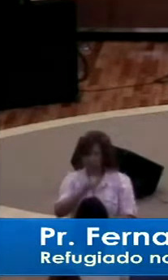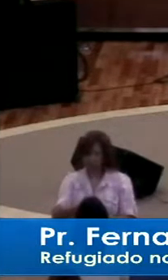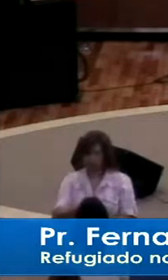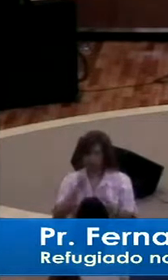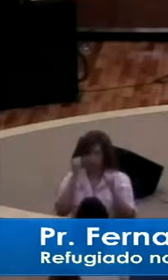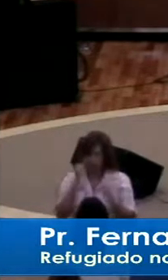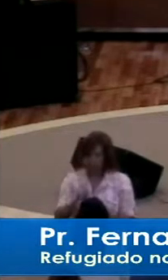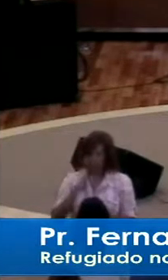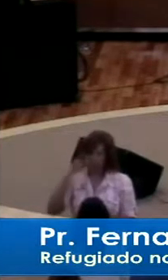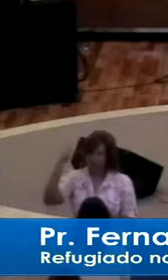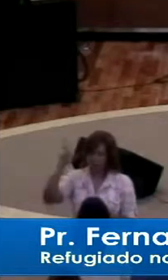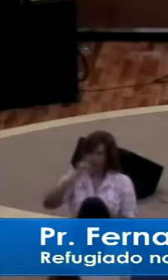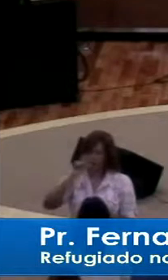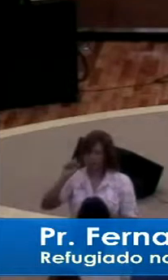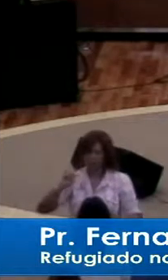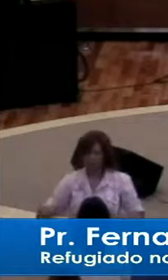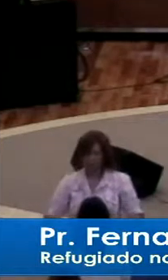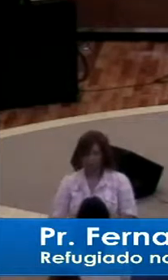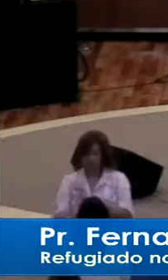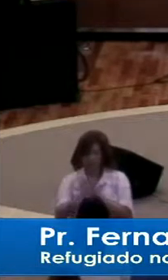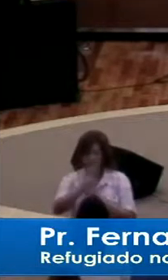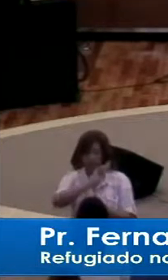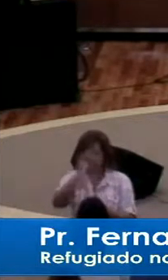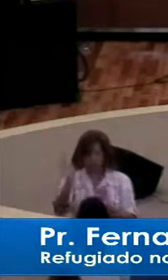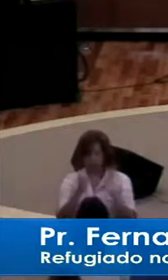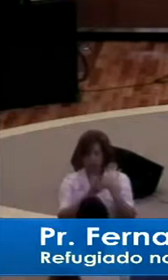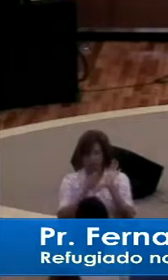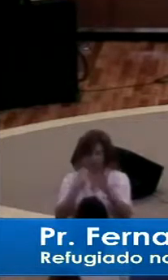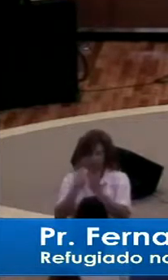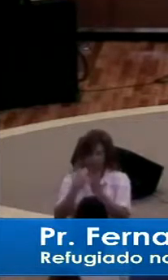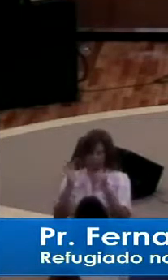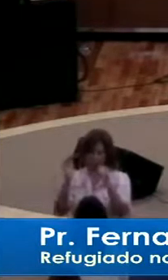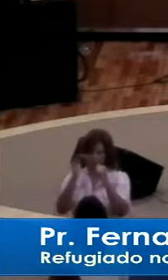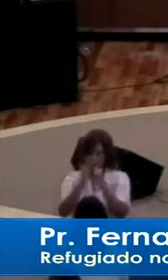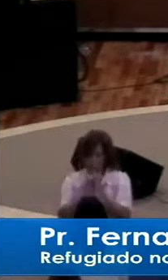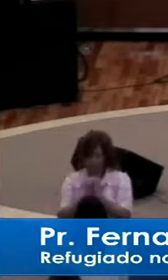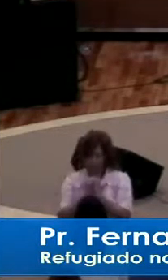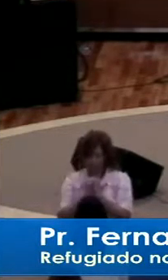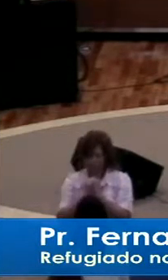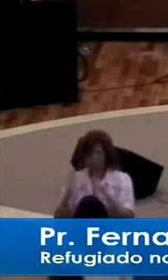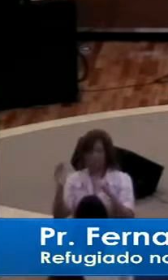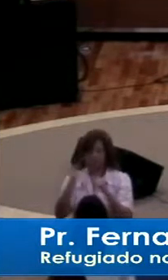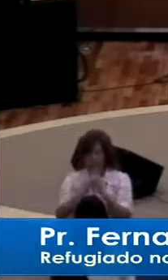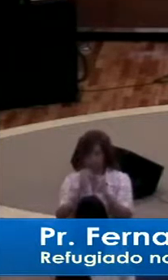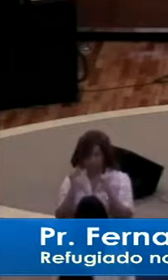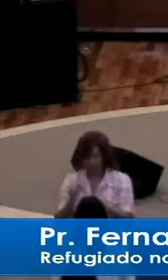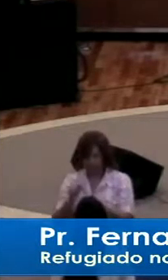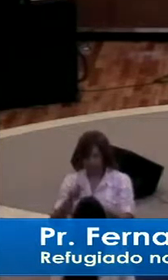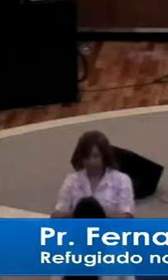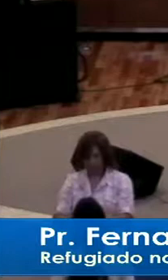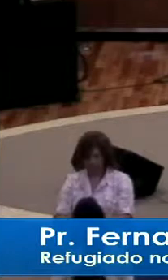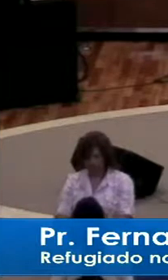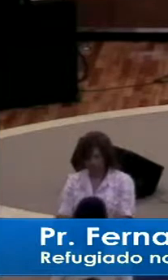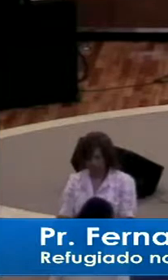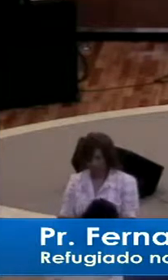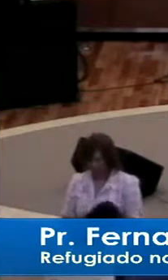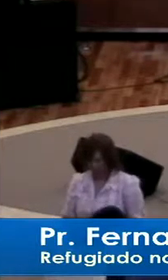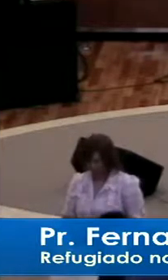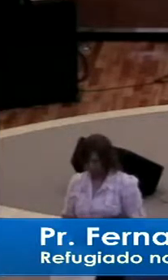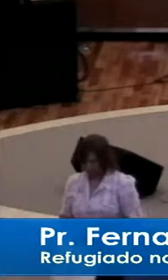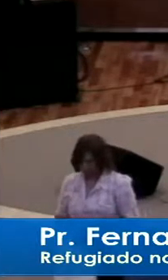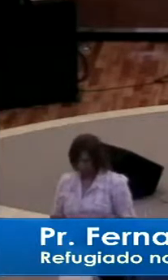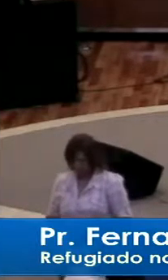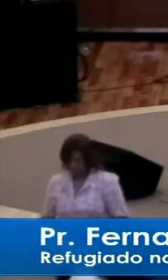tua palavra e para a glória do teu nome, em nome de Jesus. Amém. E amém. Você pode sentar. Muito obrigado.